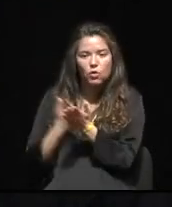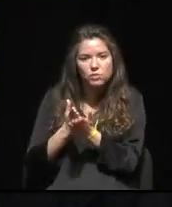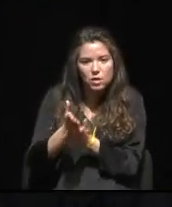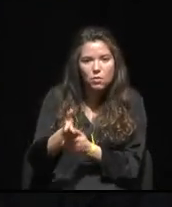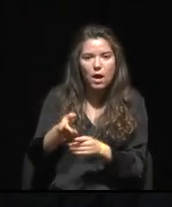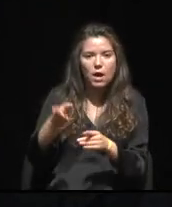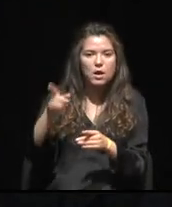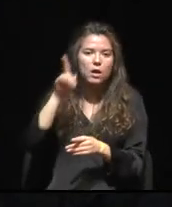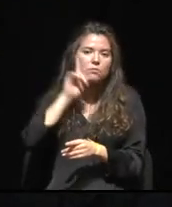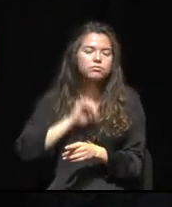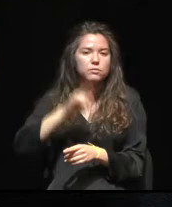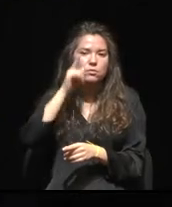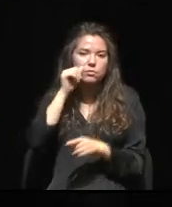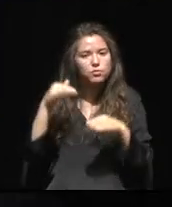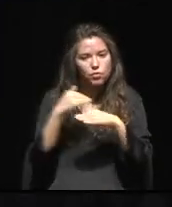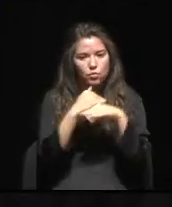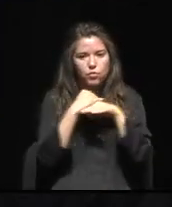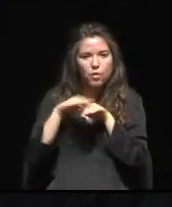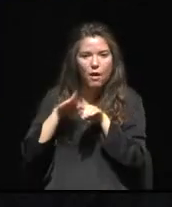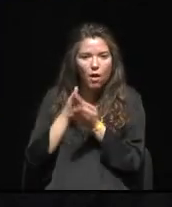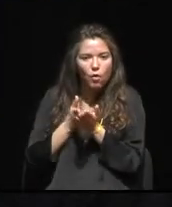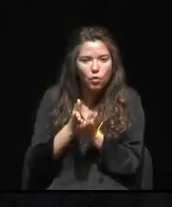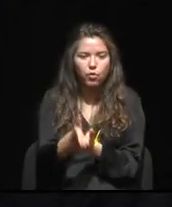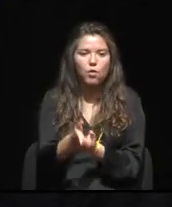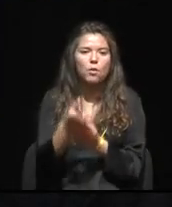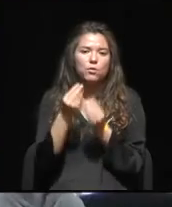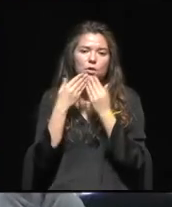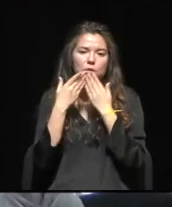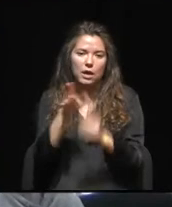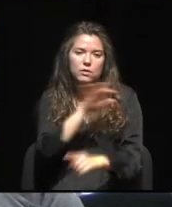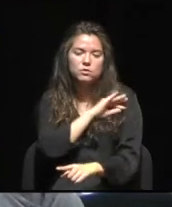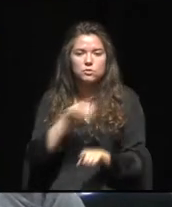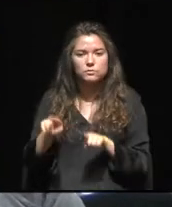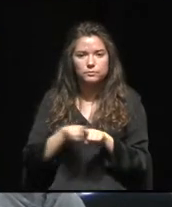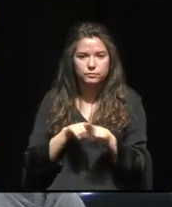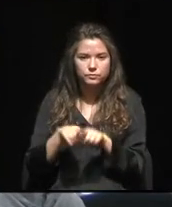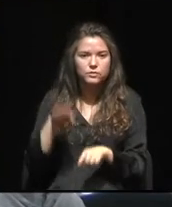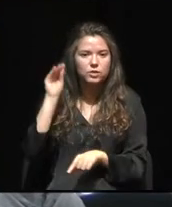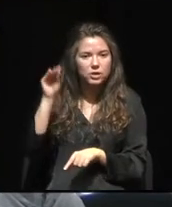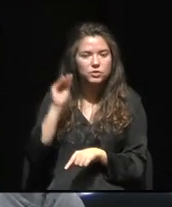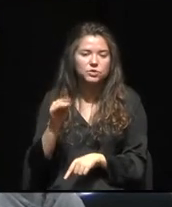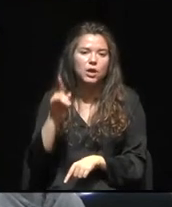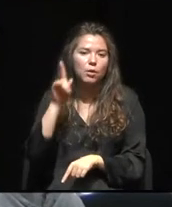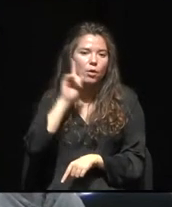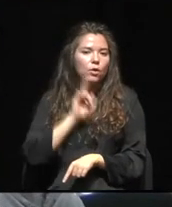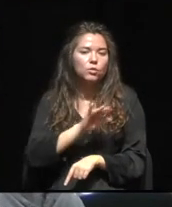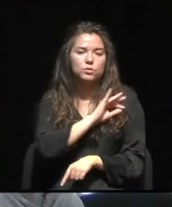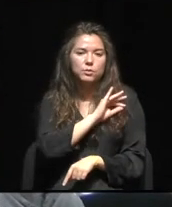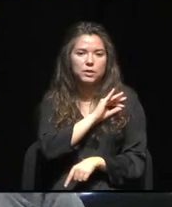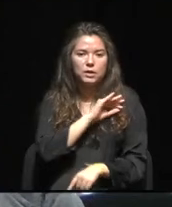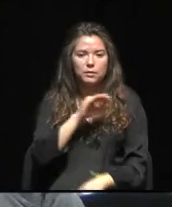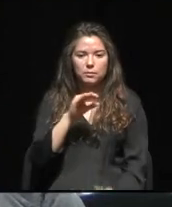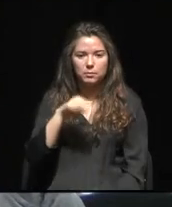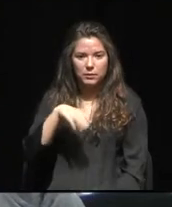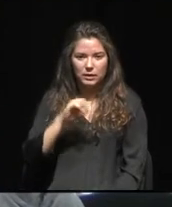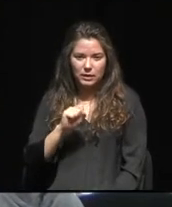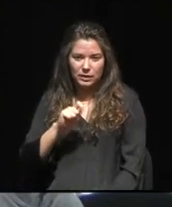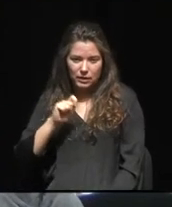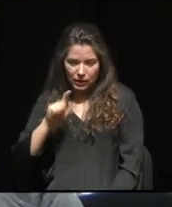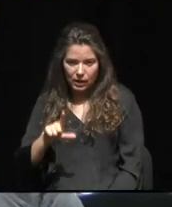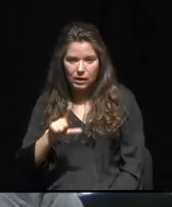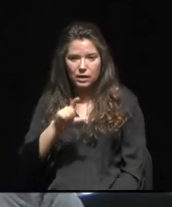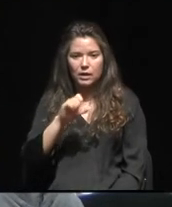obrigada muito obrigada senhora deputada chamo o senhor Deputado Miguel graça com o tempo da senhora deputada Daniela